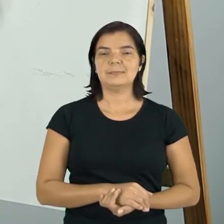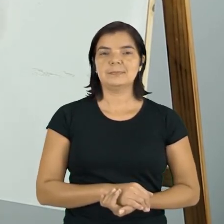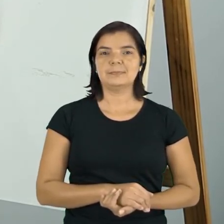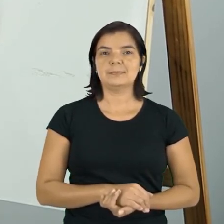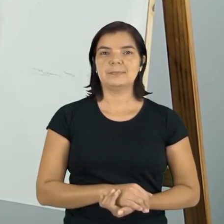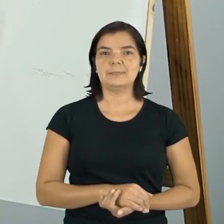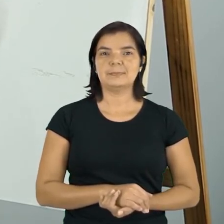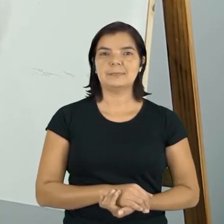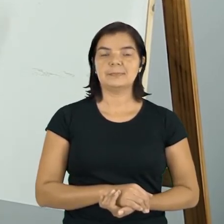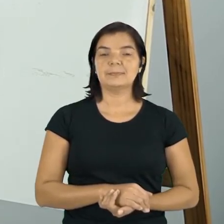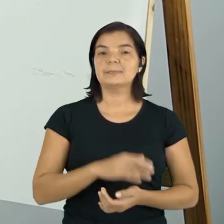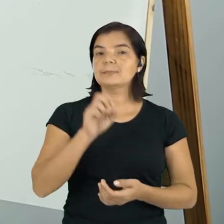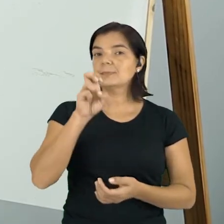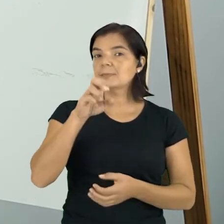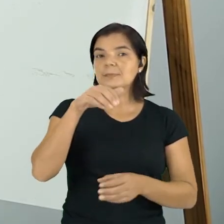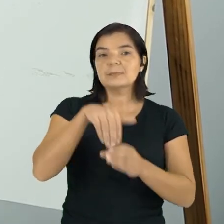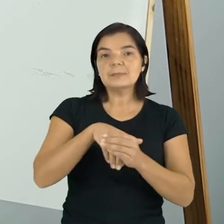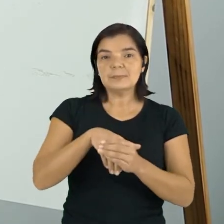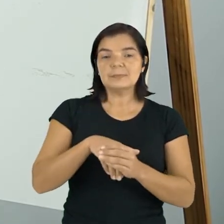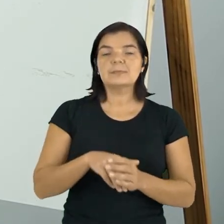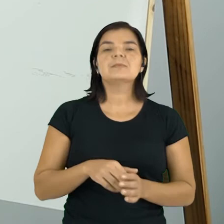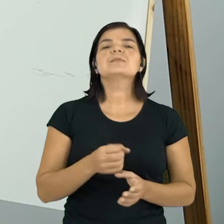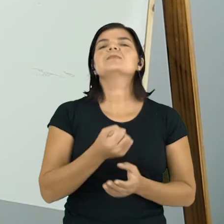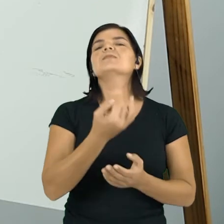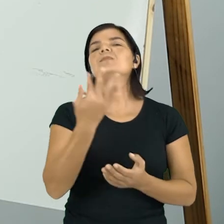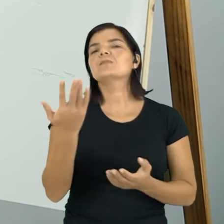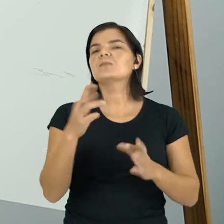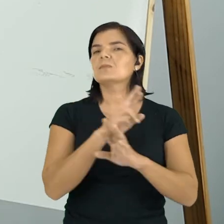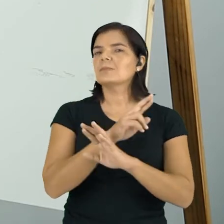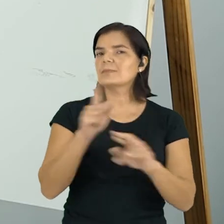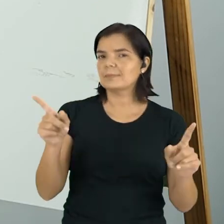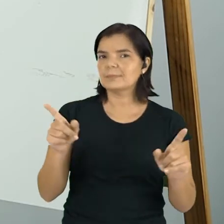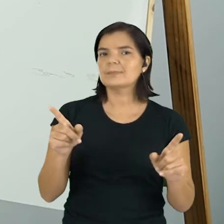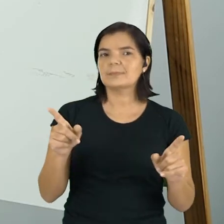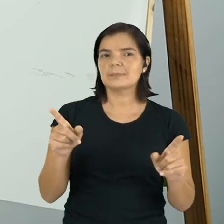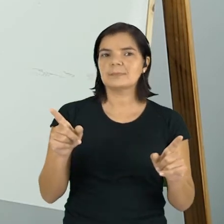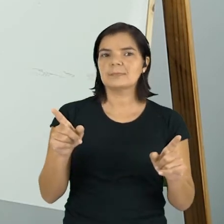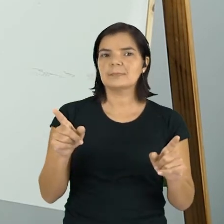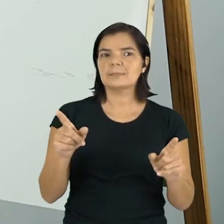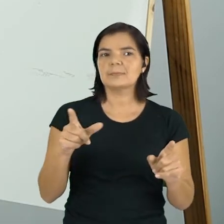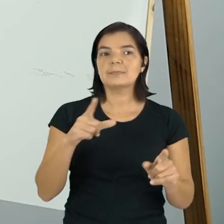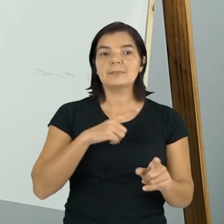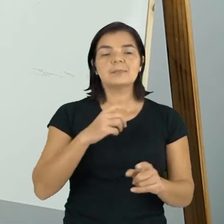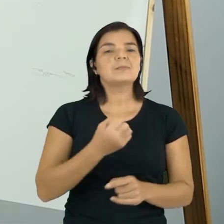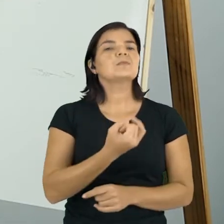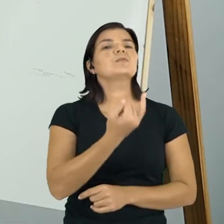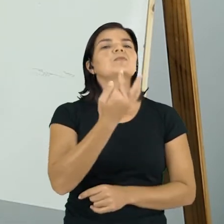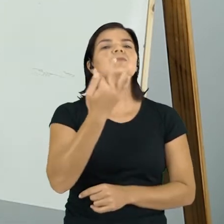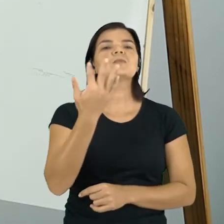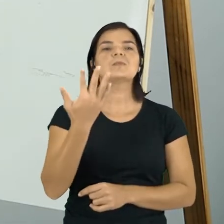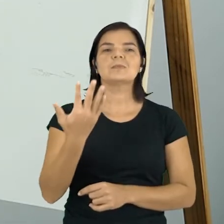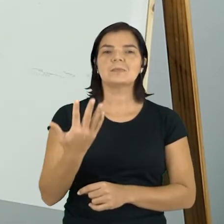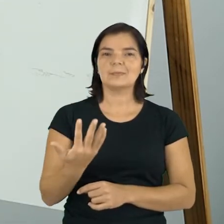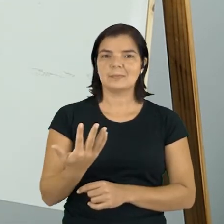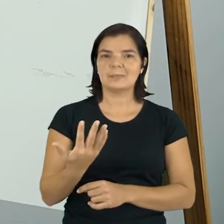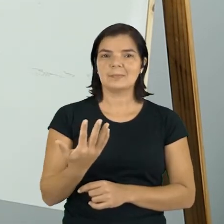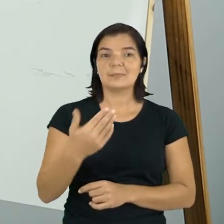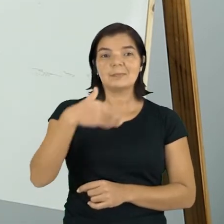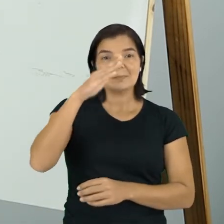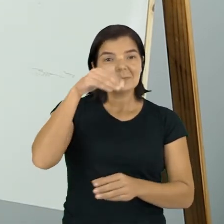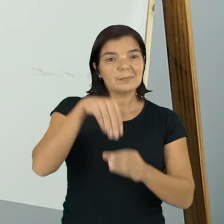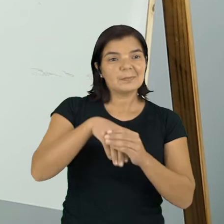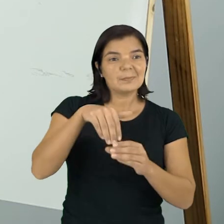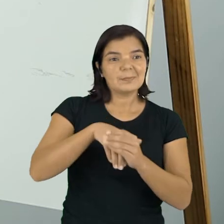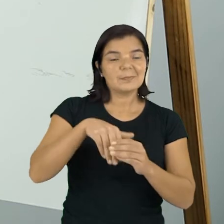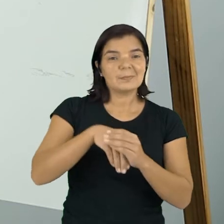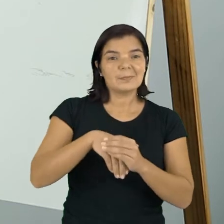cá. 5 votos. Qual é a diferença? Ele fez mais. Quanto mais